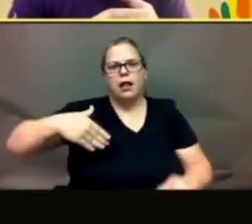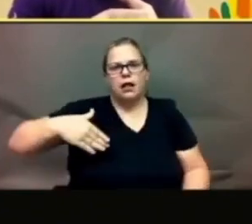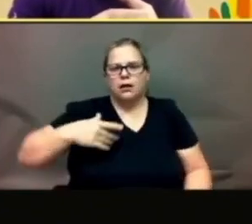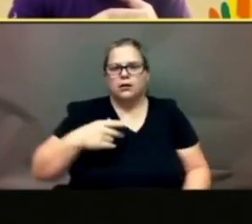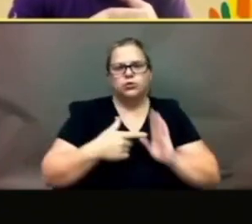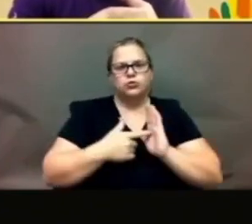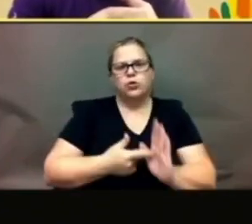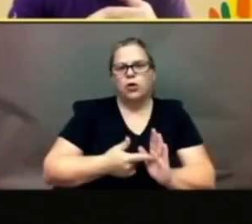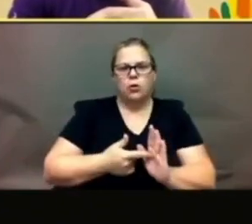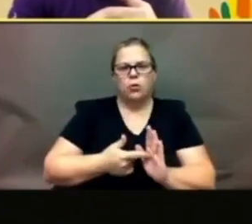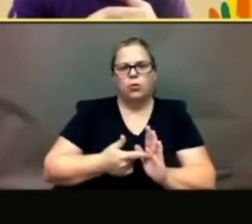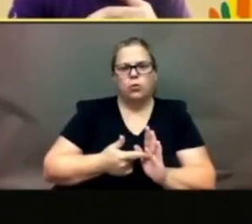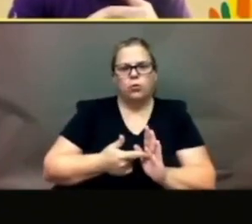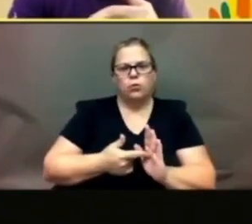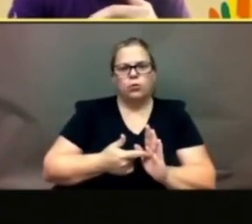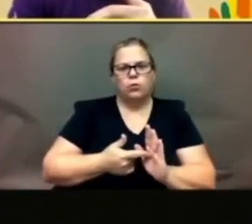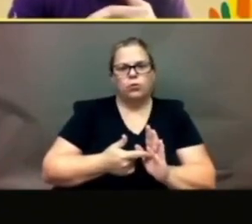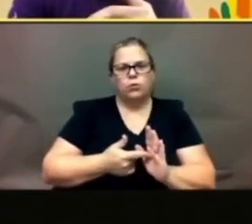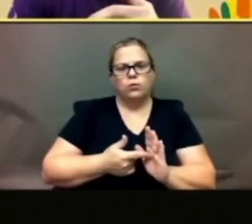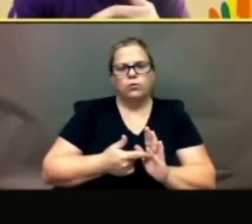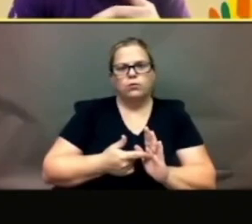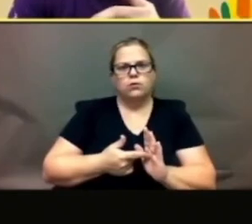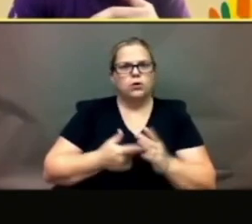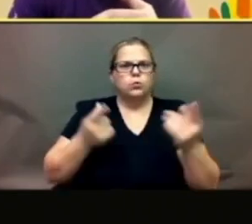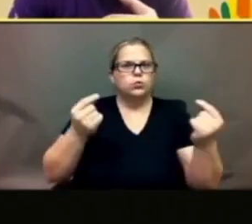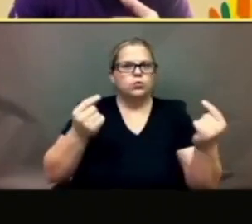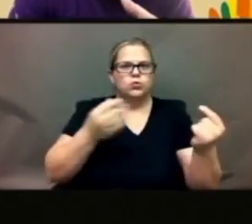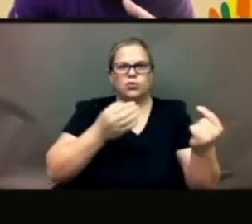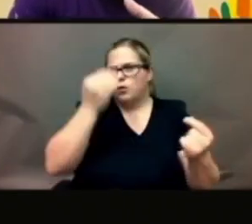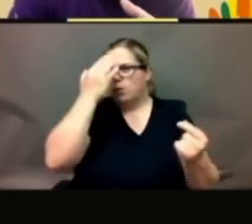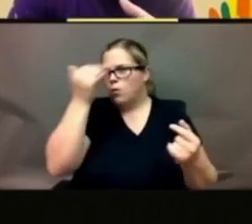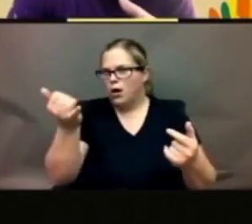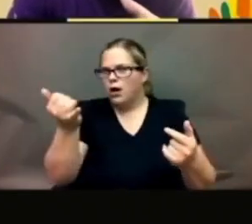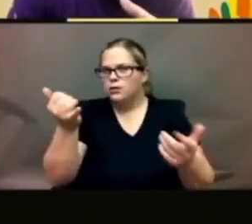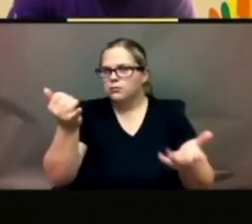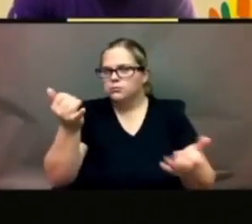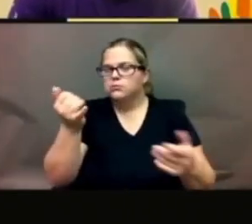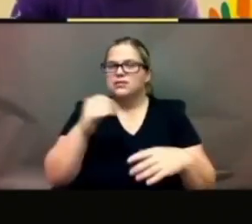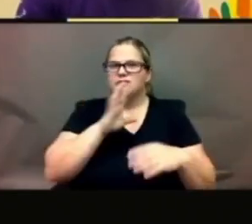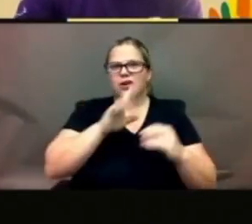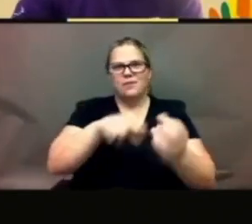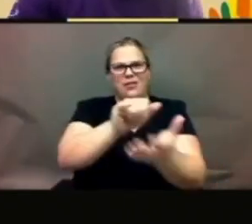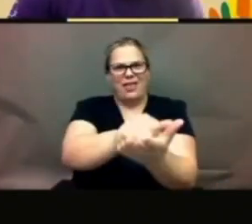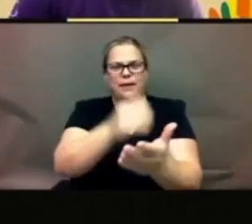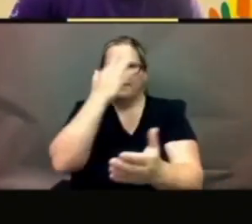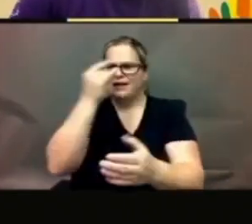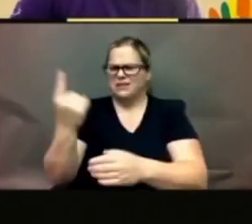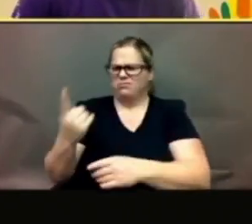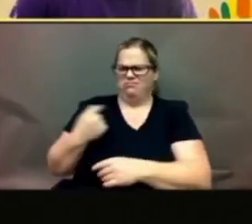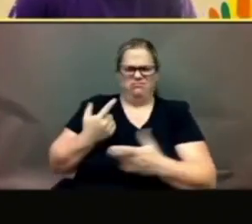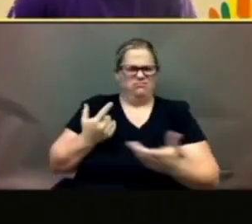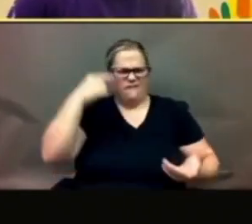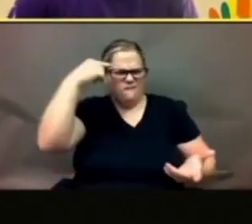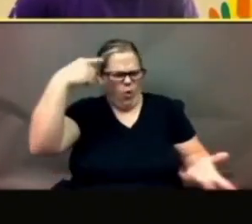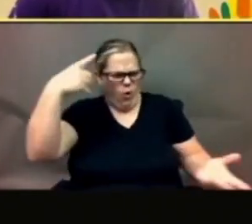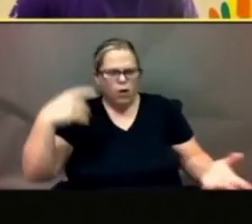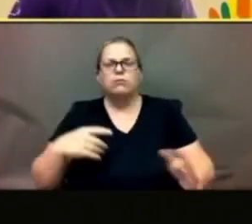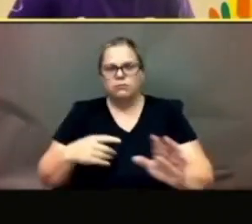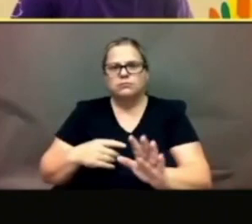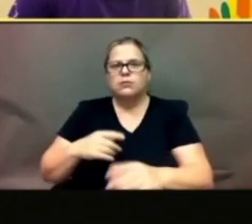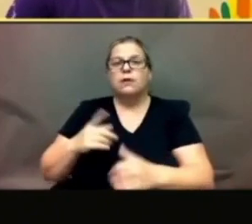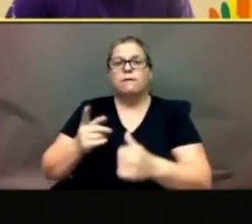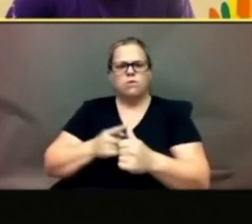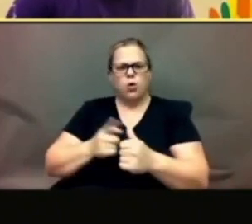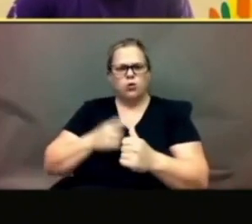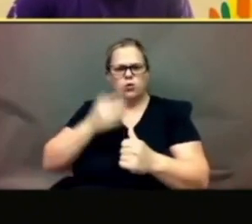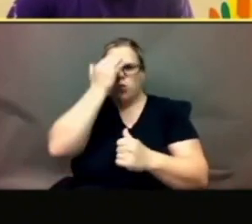essa conexão. Mas não mostramos nada. Sobre o que você pode fazer. E por quê. Vamos falar sobre isso. Porque temos uma